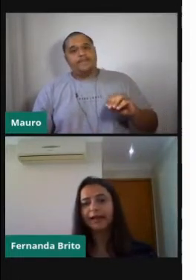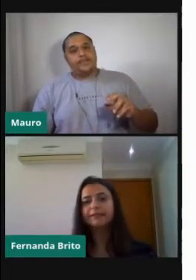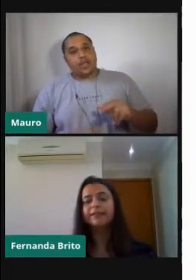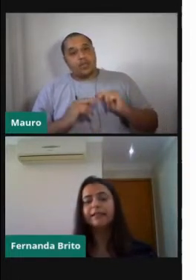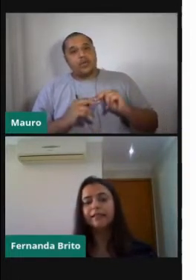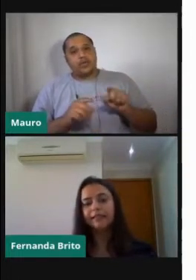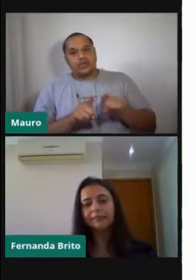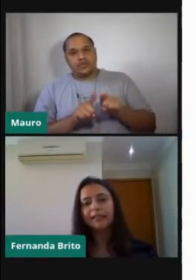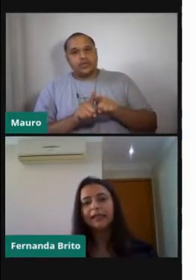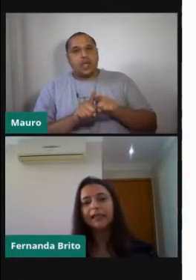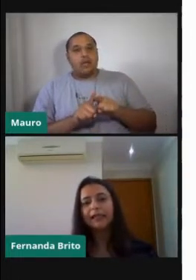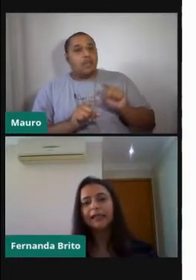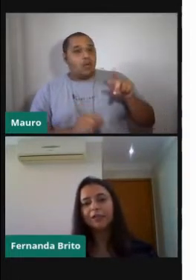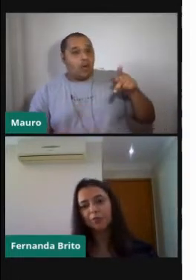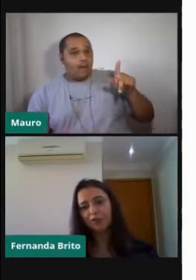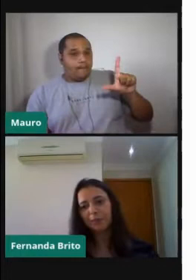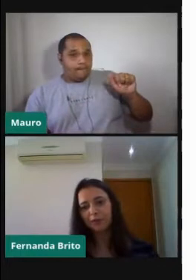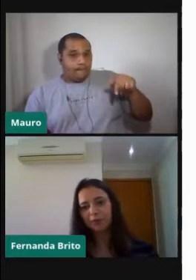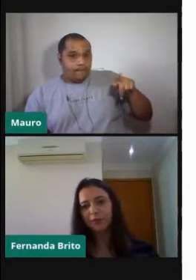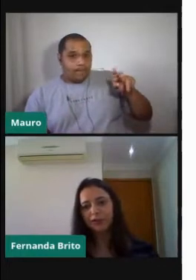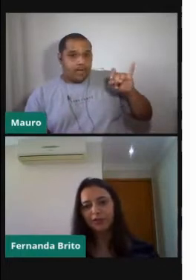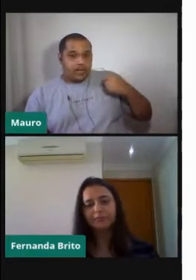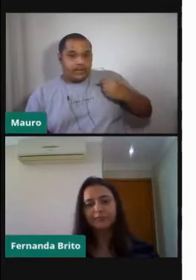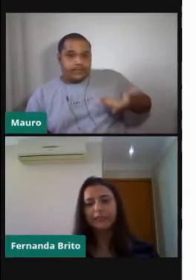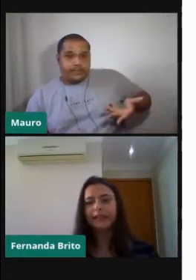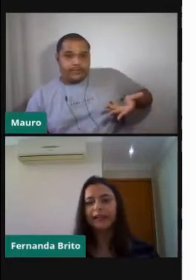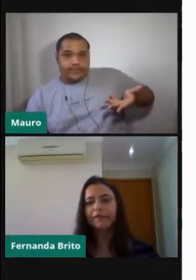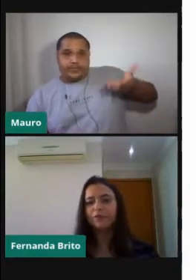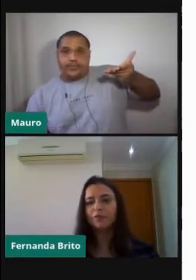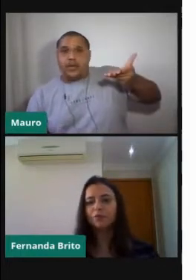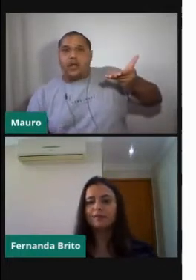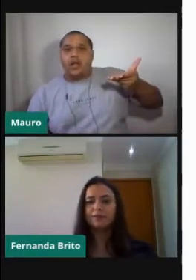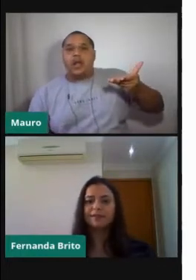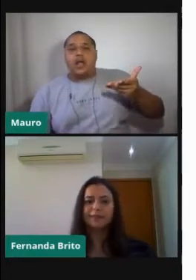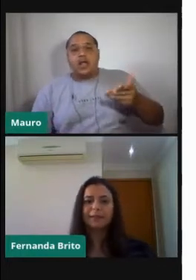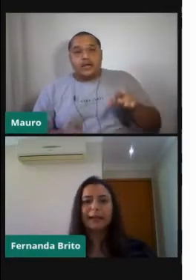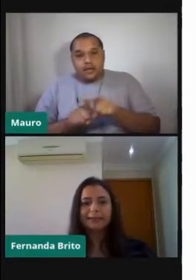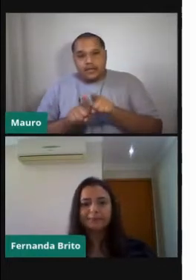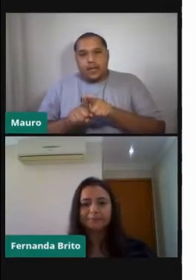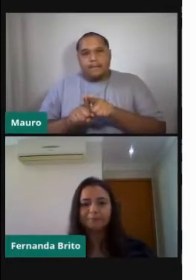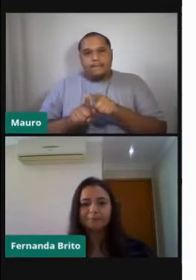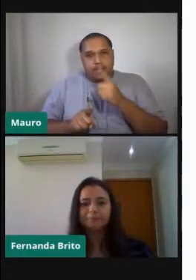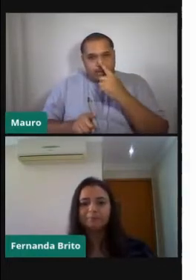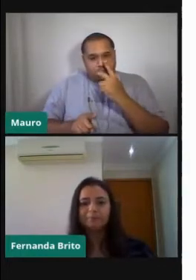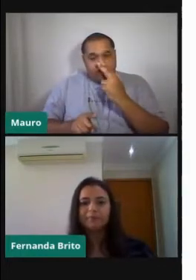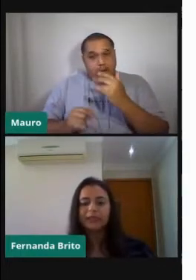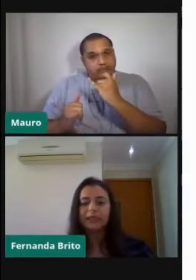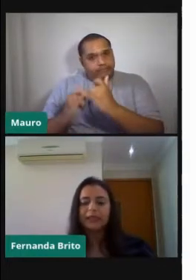plaquetária aumentada e a resposta protrombótica, né, que leva à coagulação disseminada.